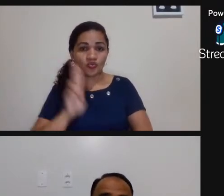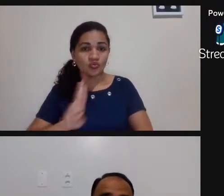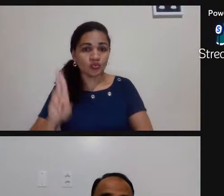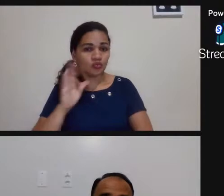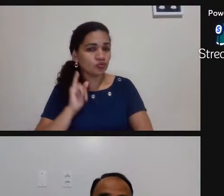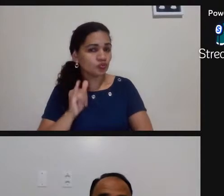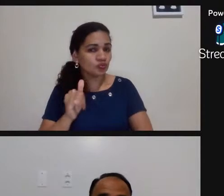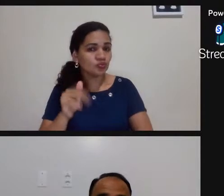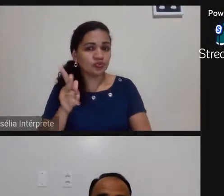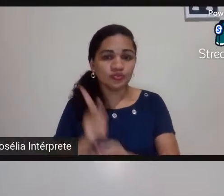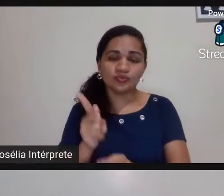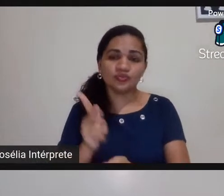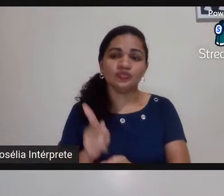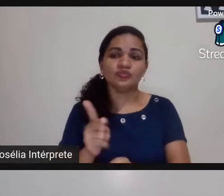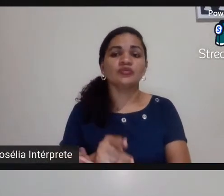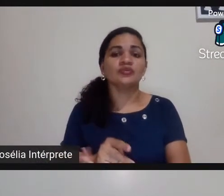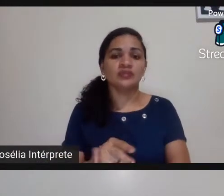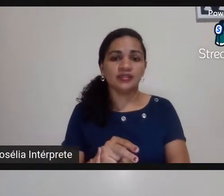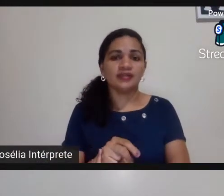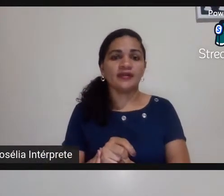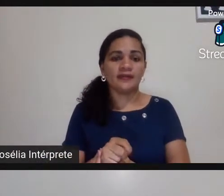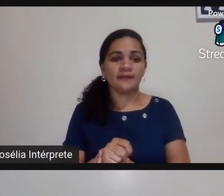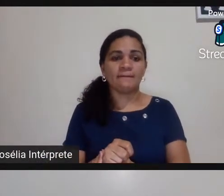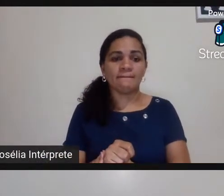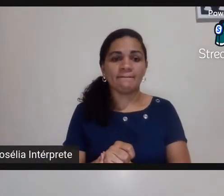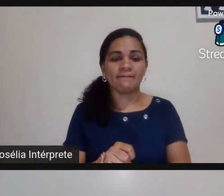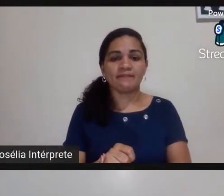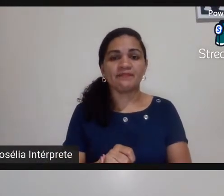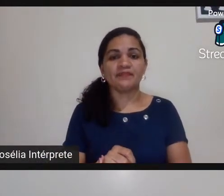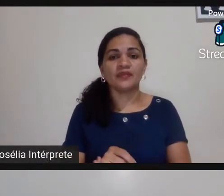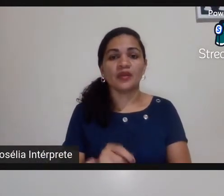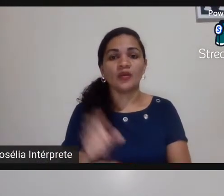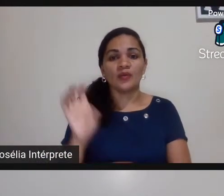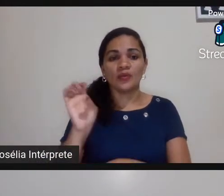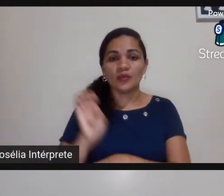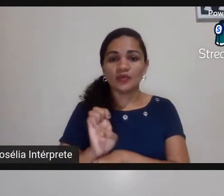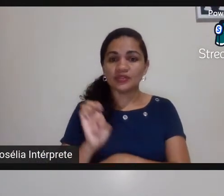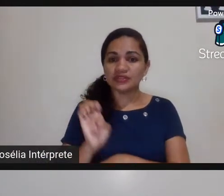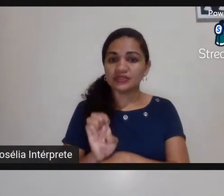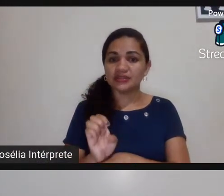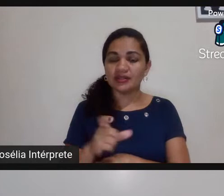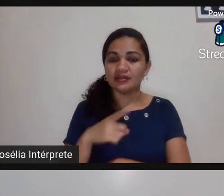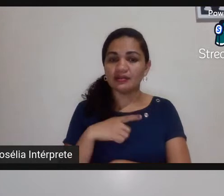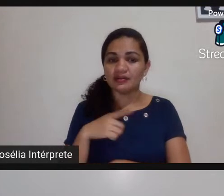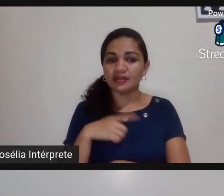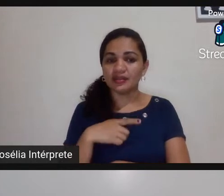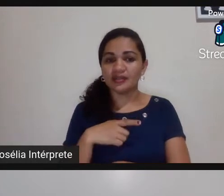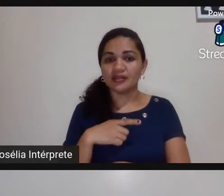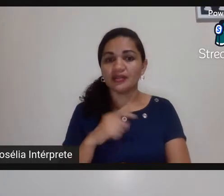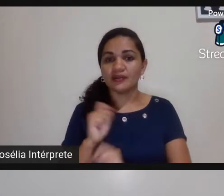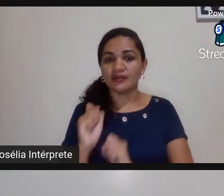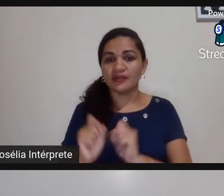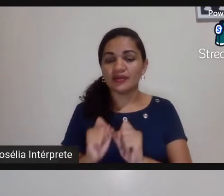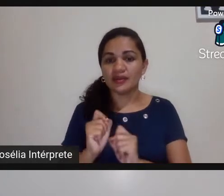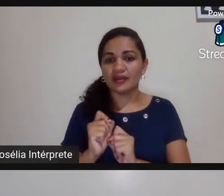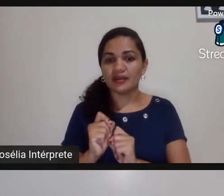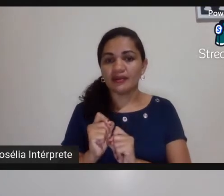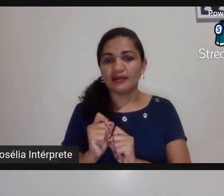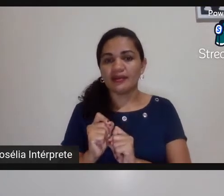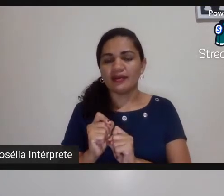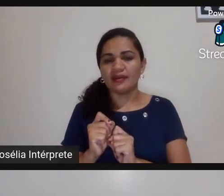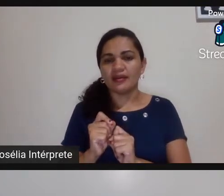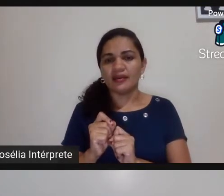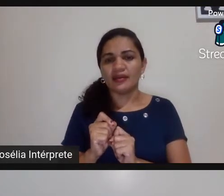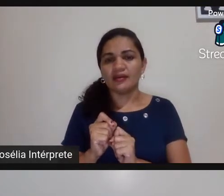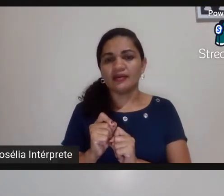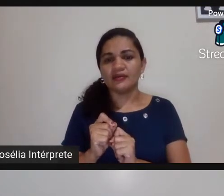eu acredito também eu acho que o nosso estado deve cobrar um imposto um pouco maior